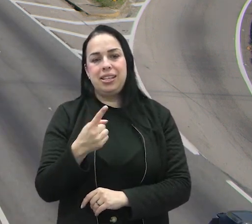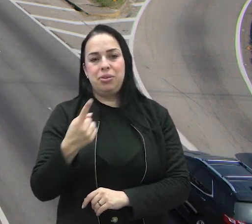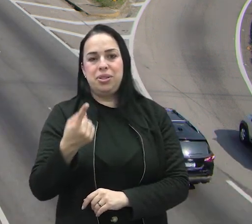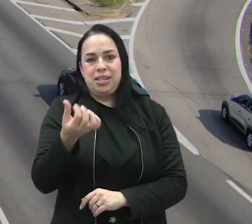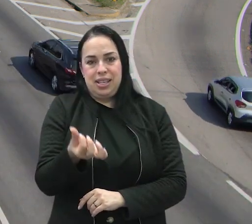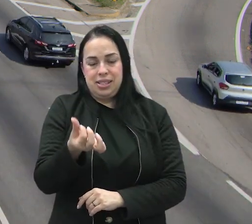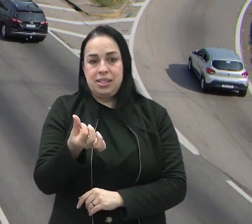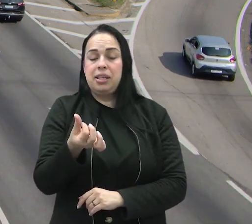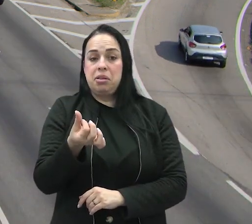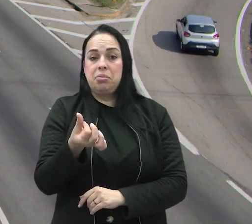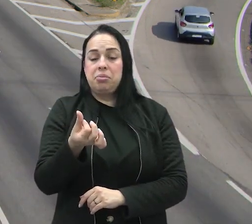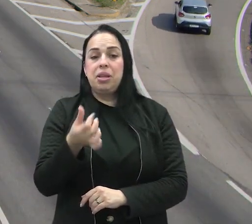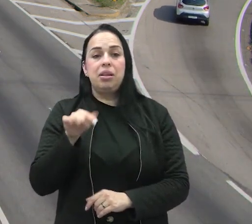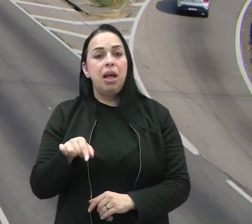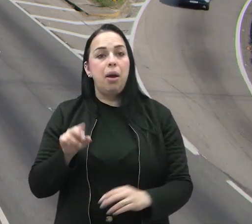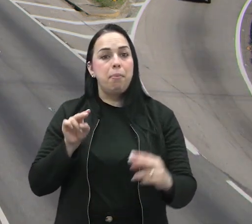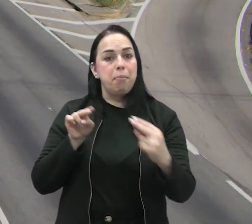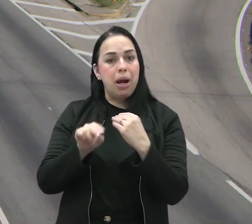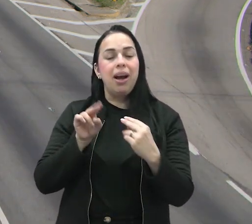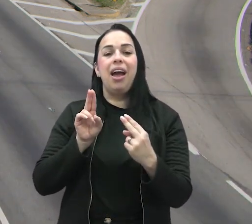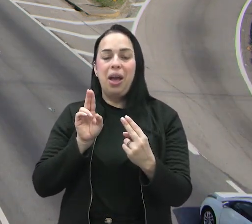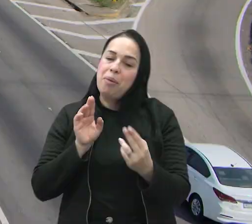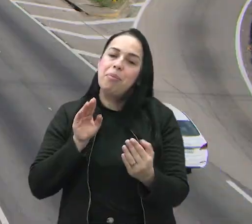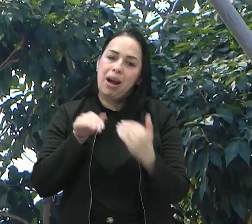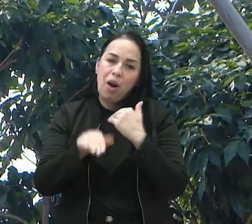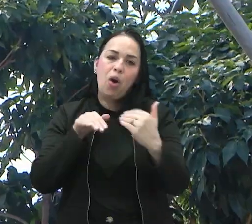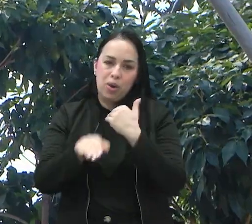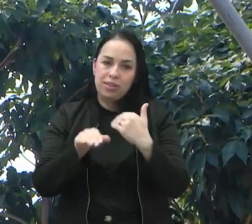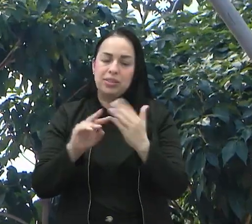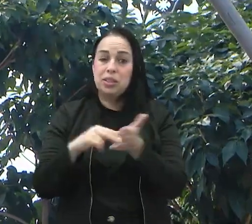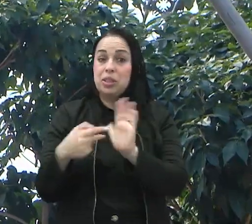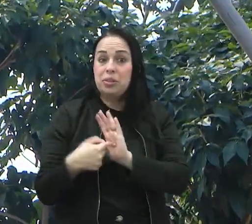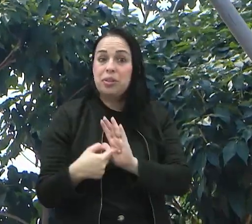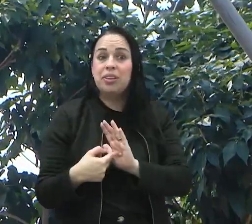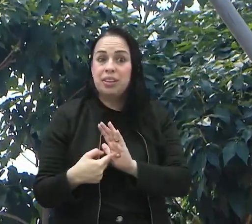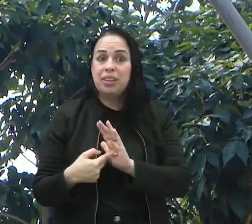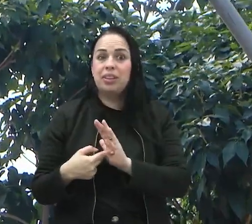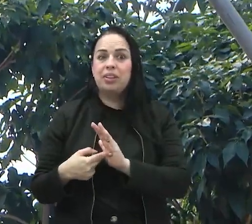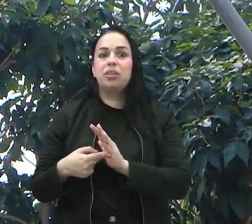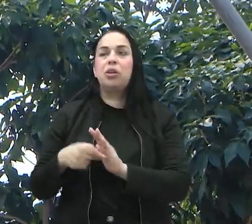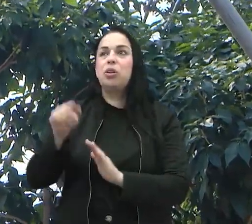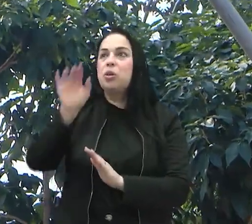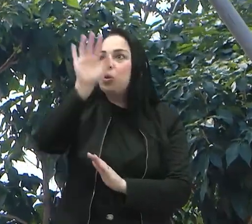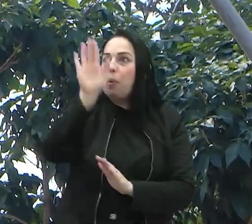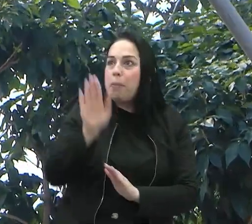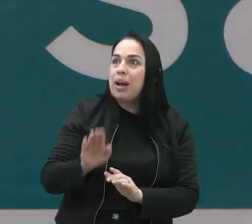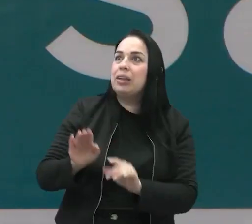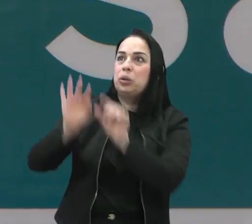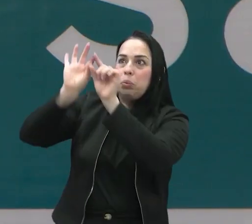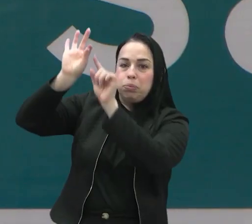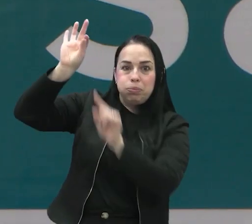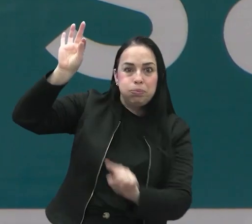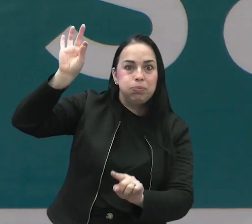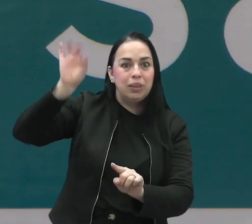BR-116, que corta São José dos Campos, é uma rodovia longitudinal. O 1 significa que ela atravessa o país de norte a sul.